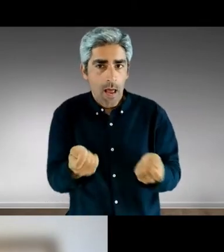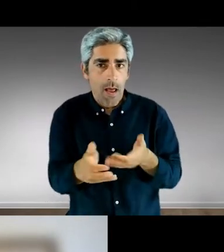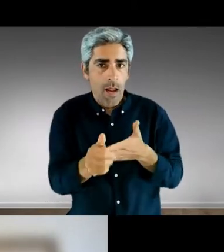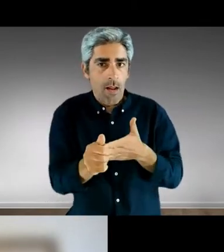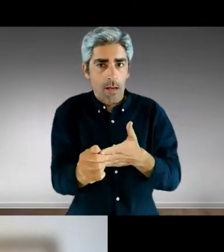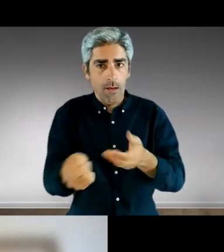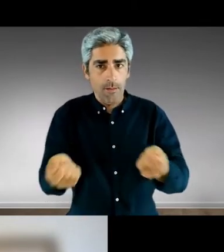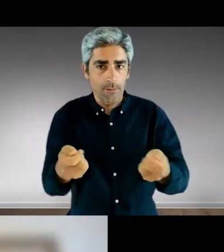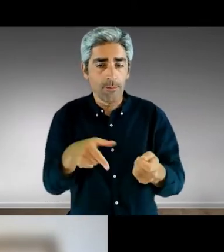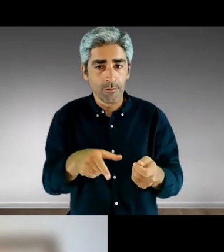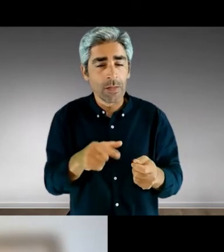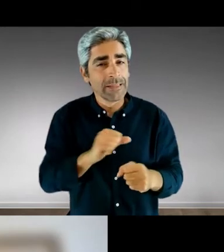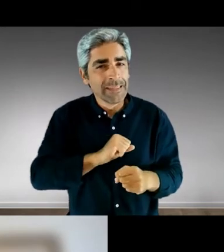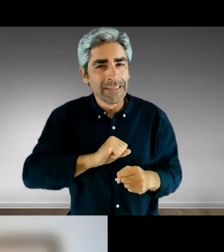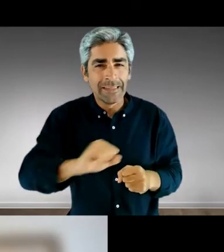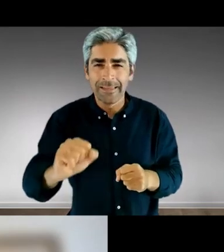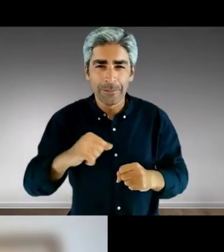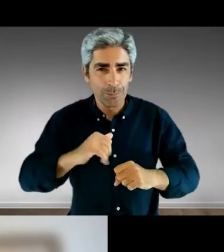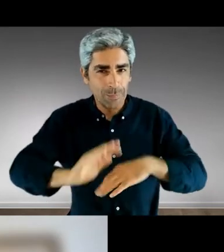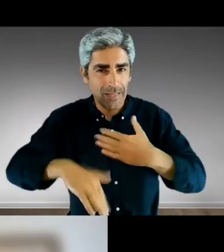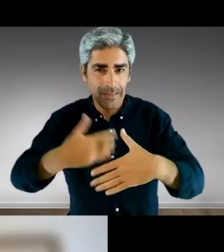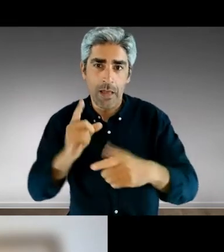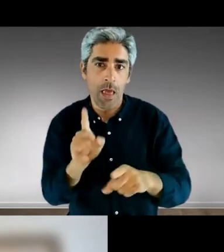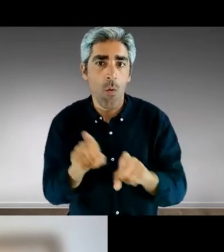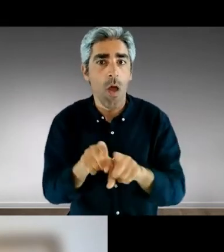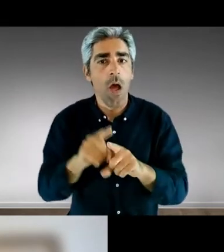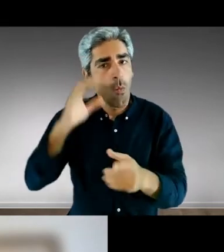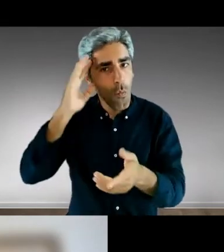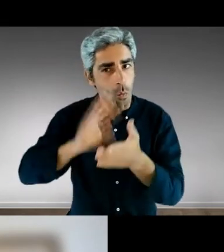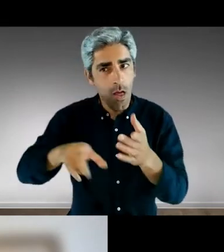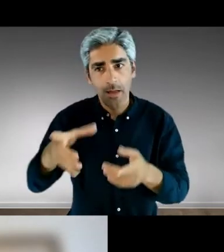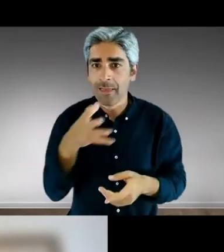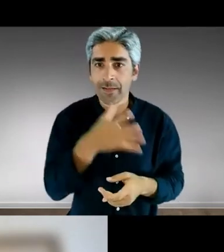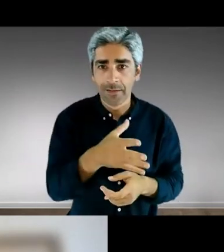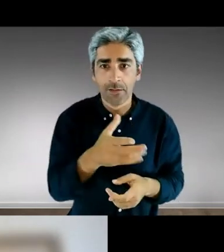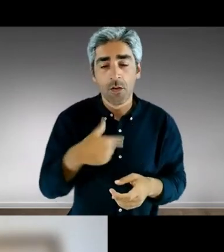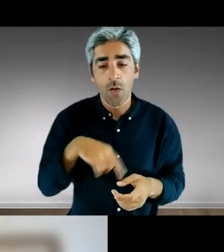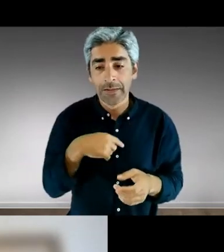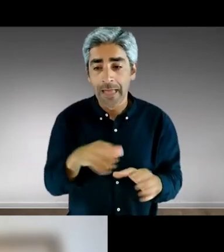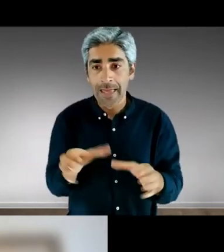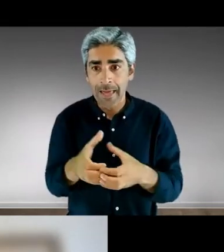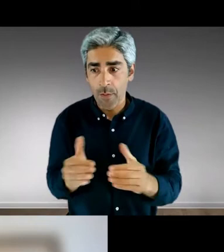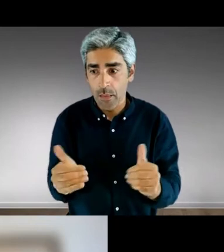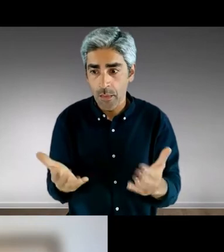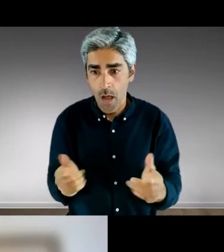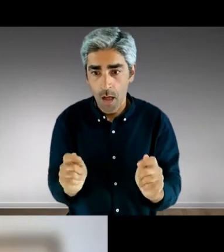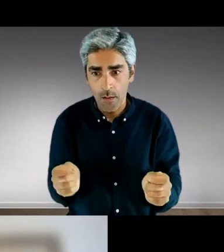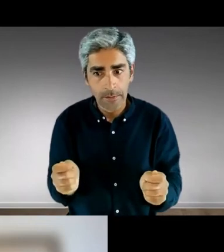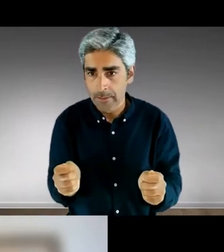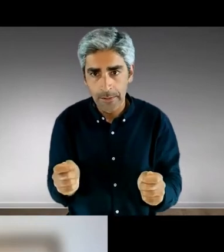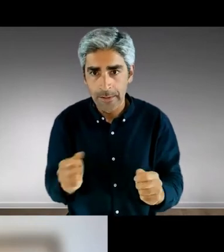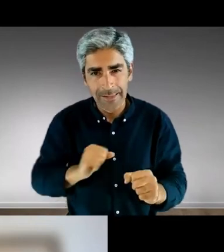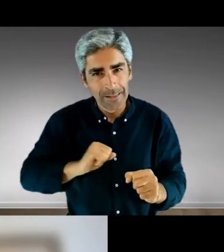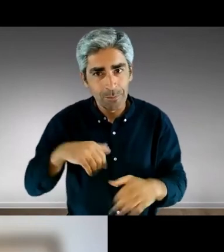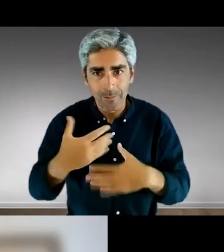Isto dos sprints é exatamente como o colega disse, não é? Quando nós pedimos sprints às nossas equipas, nós temos que lhes dar depois também